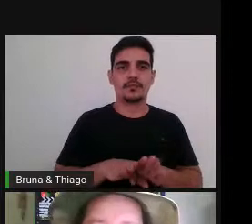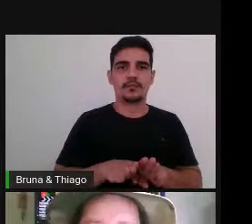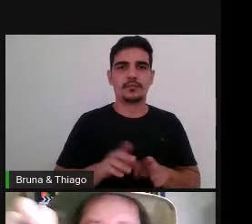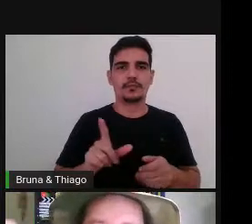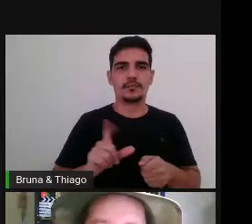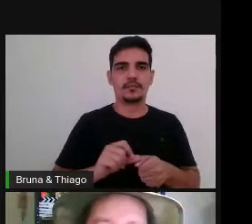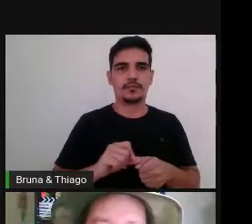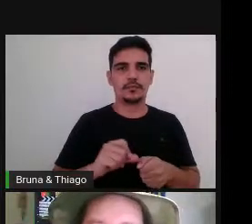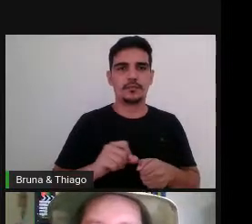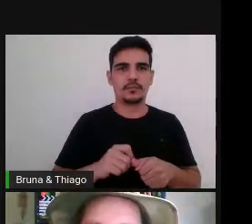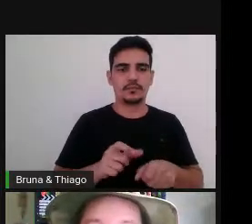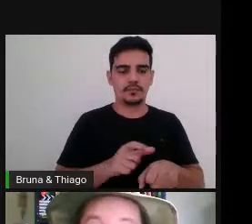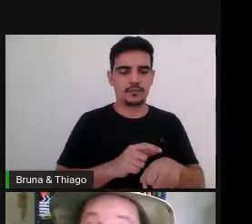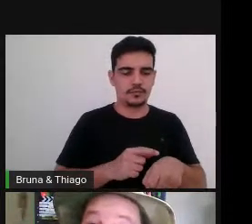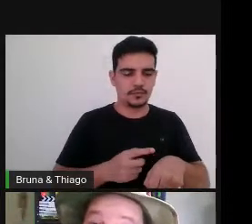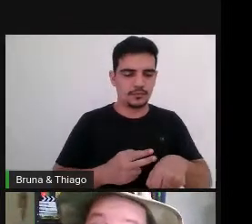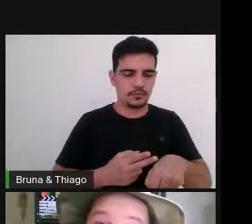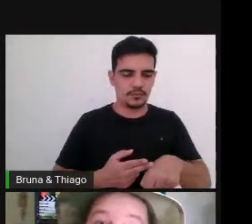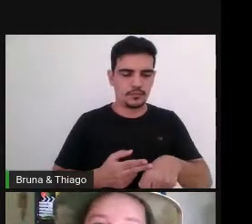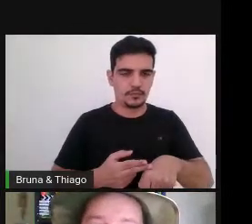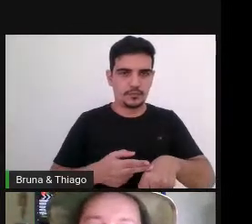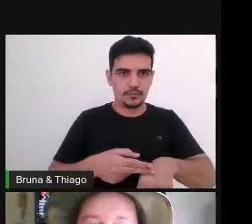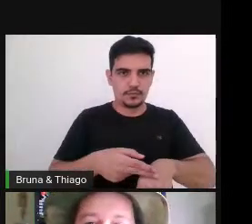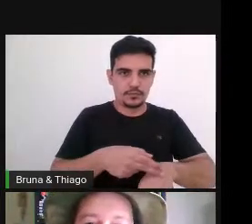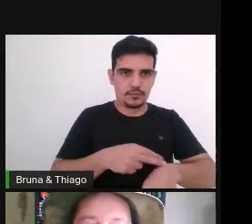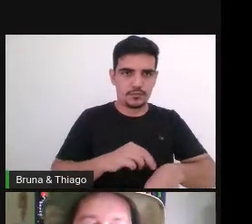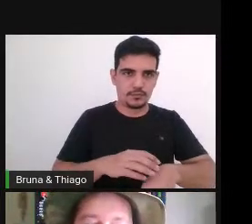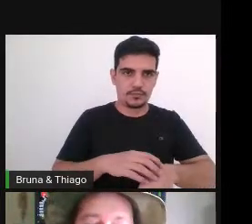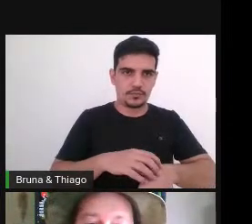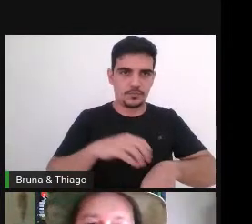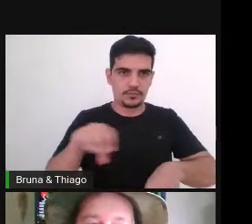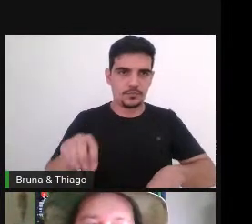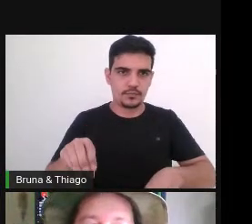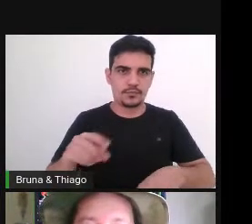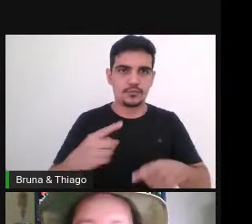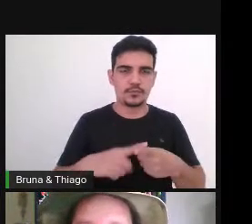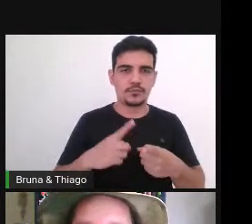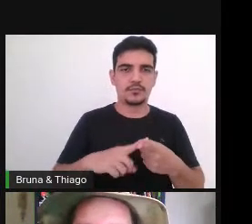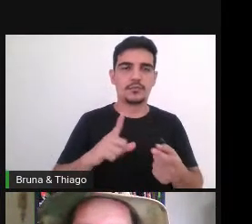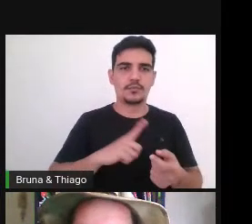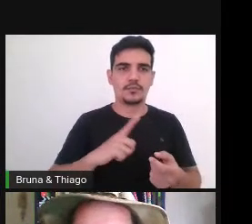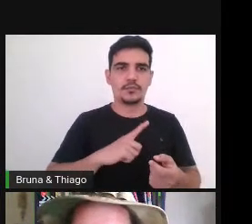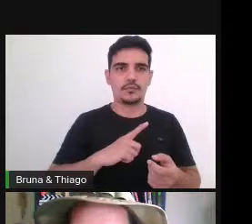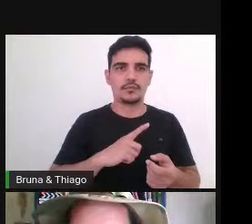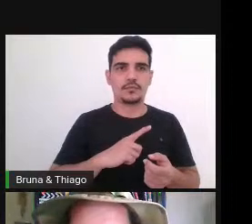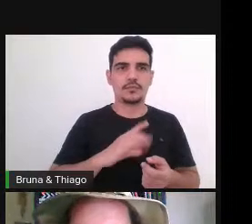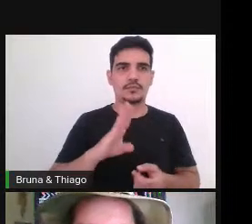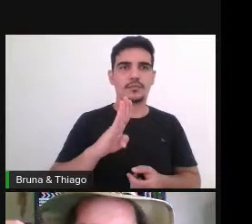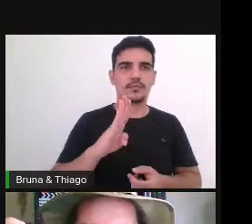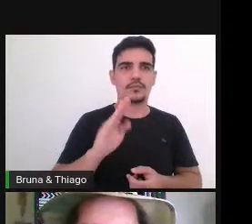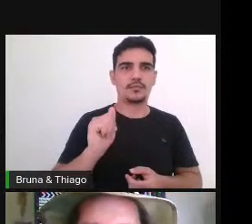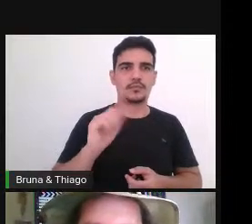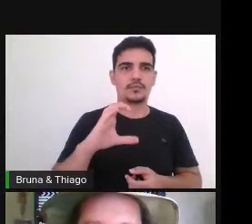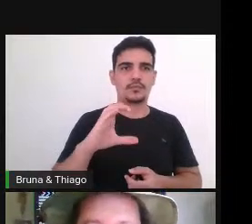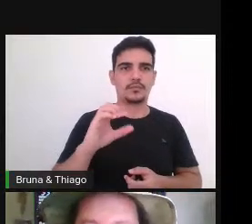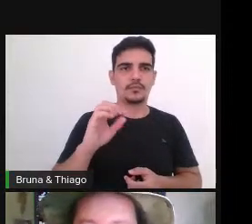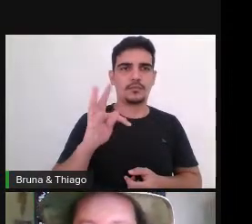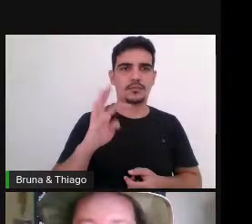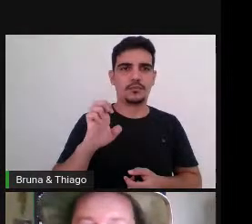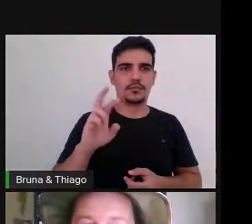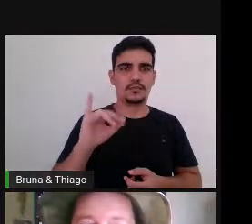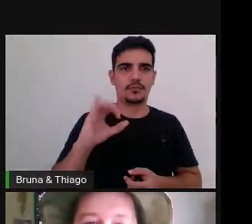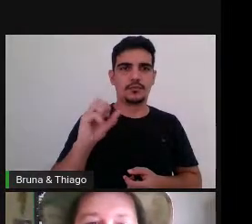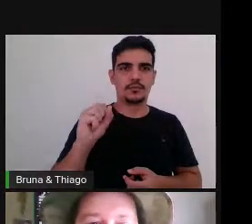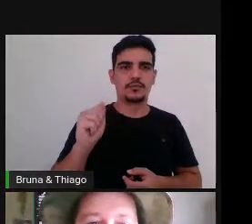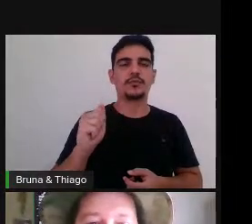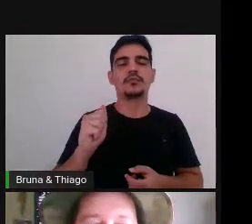nesse local, mas ele acabou rompendo essas bolhas, que não é indicado, porque tem bactérias que entram nesse ambiente. Surucucu, pico